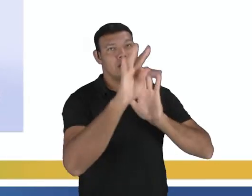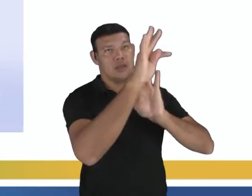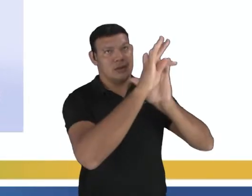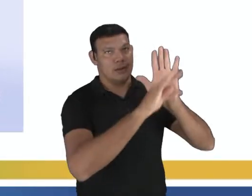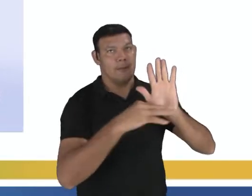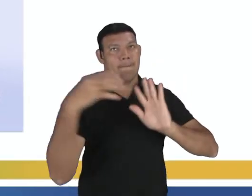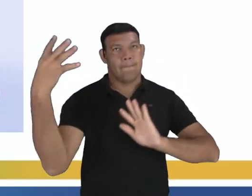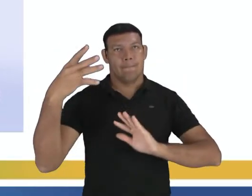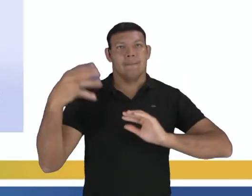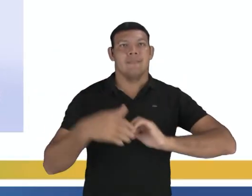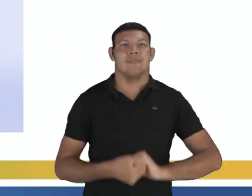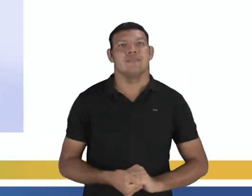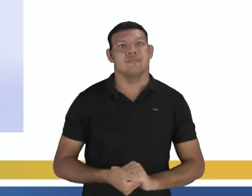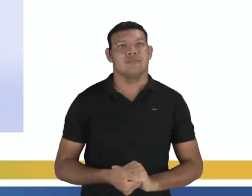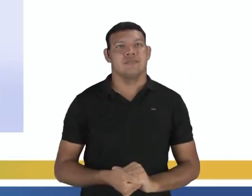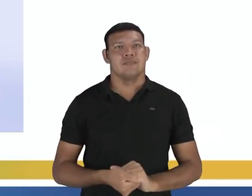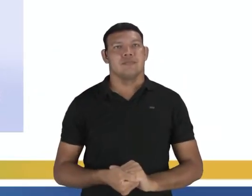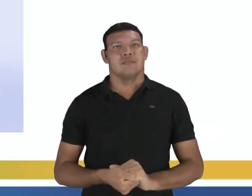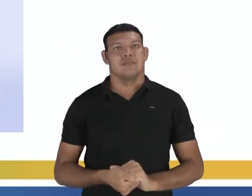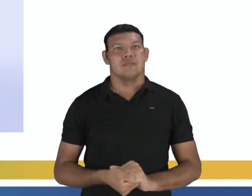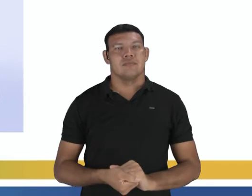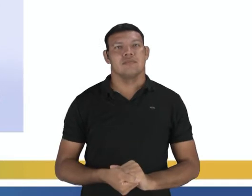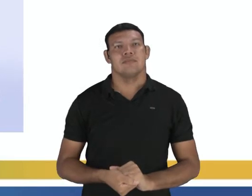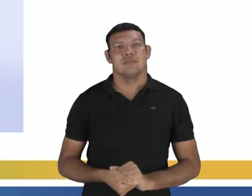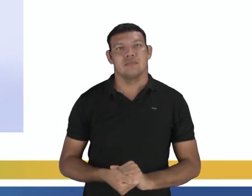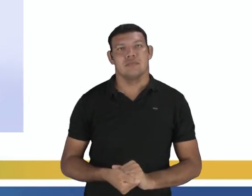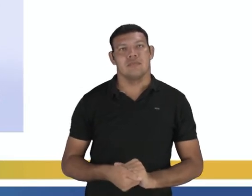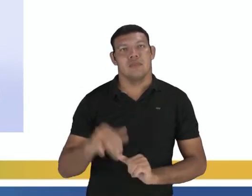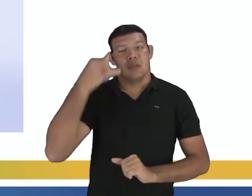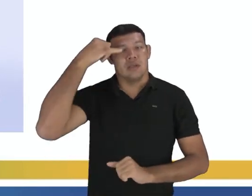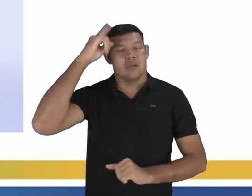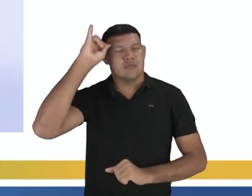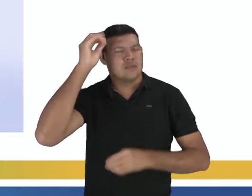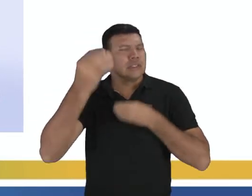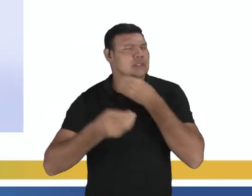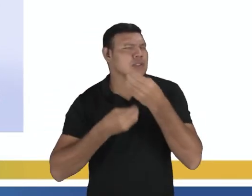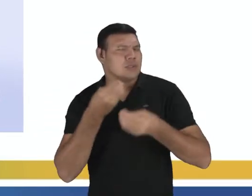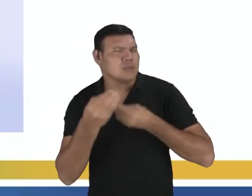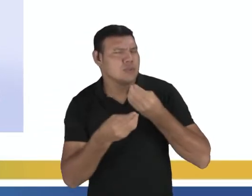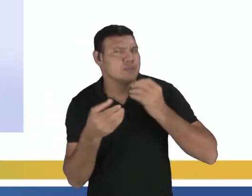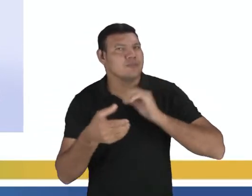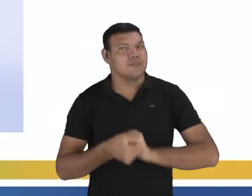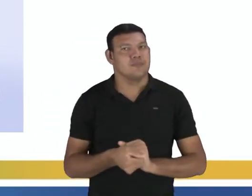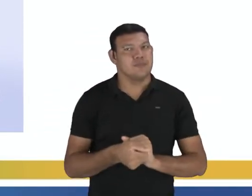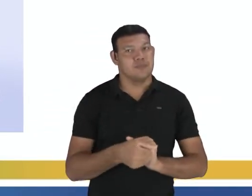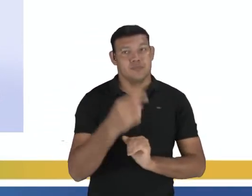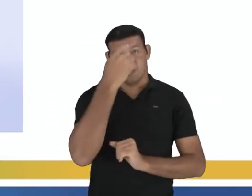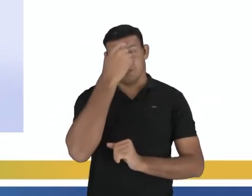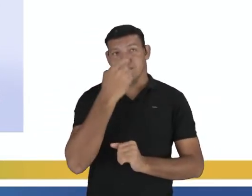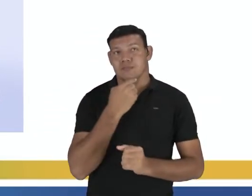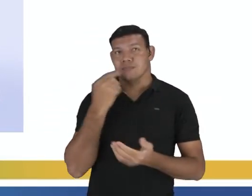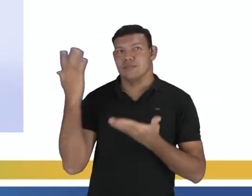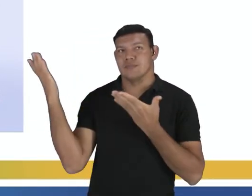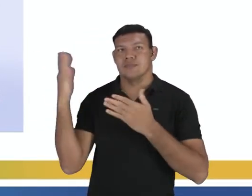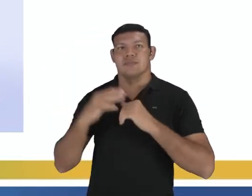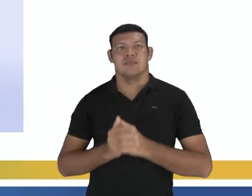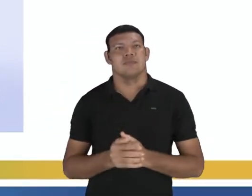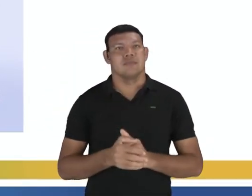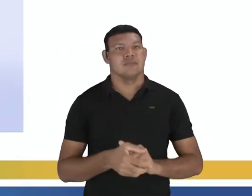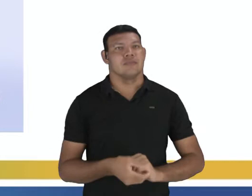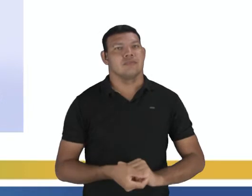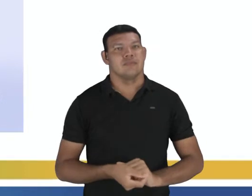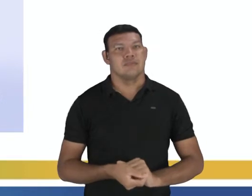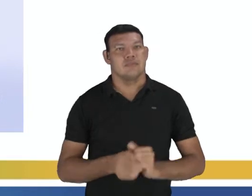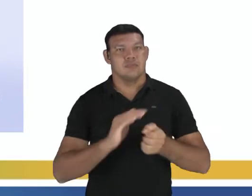Texto 4 diz assim, como se prevenir? Nós temos aí algumas imagens e na primeira temos uma